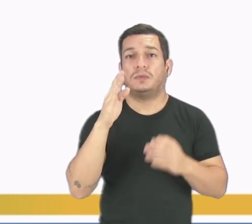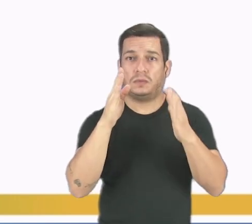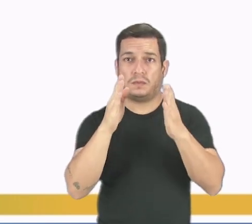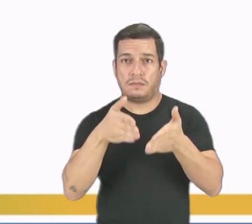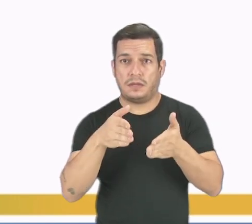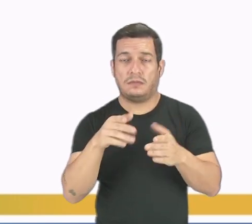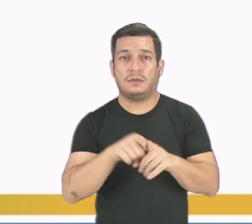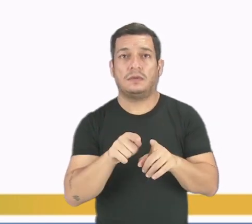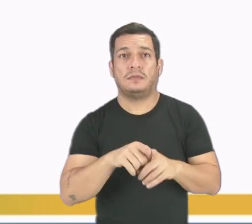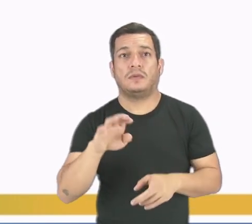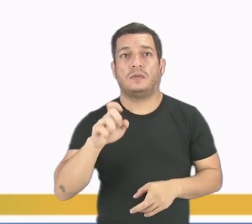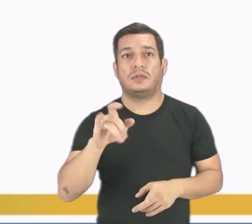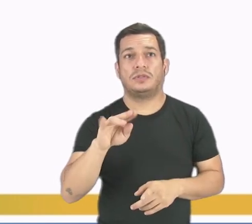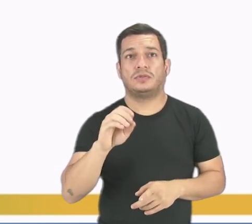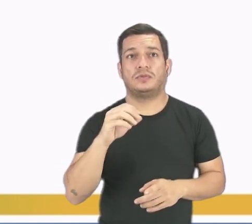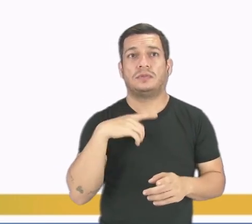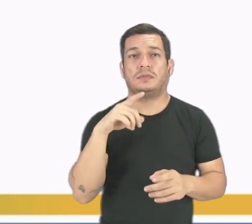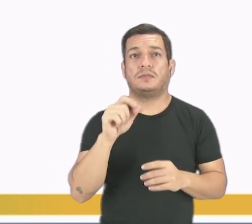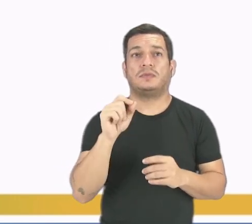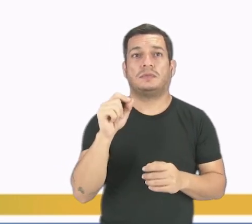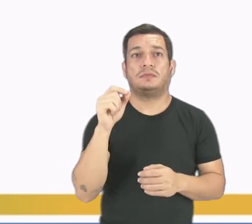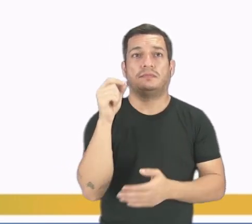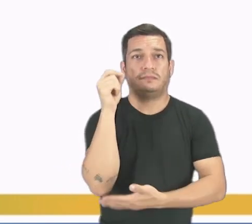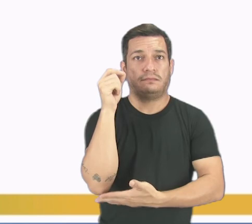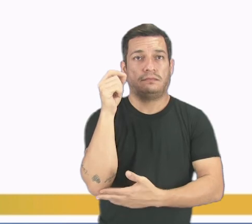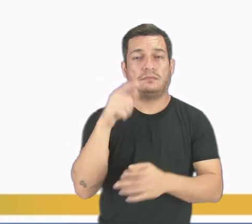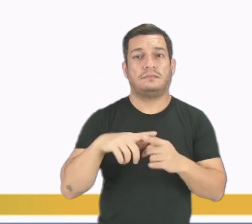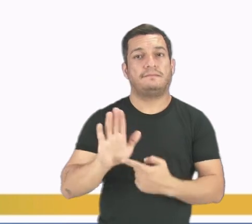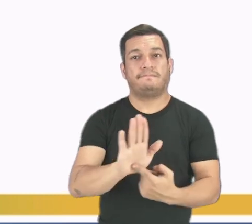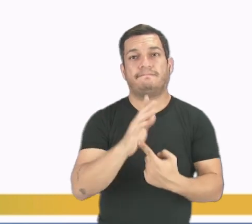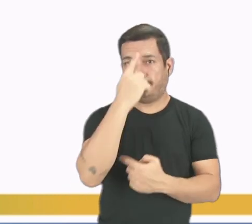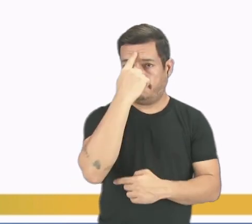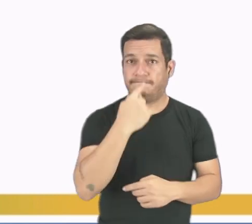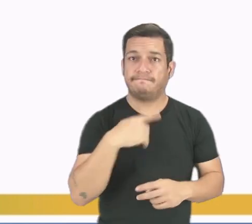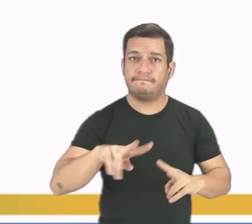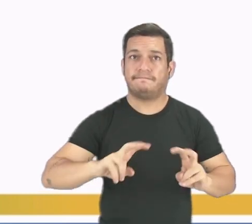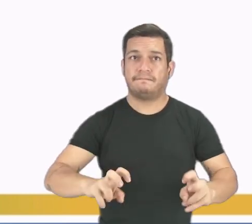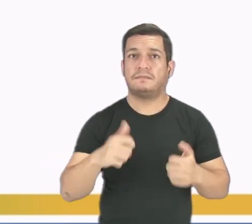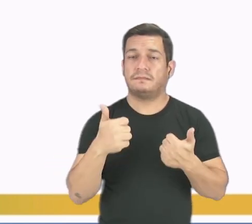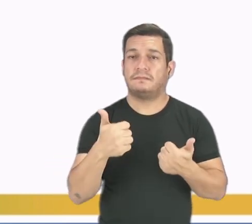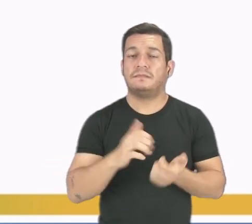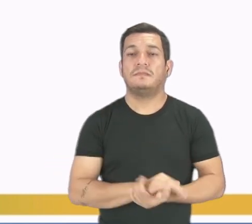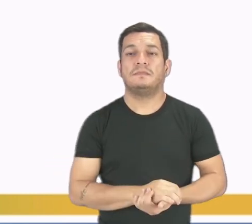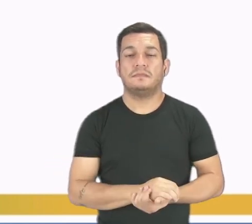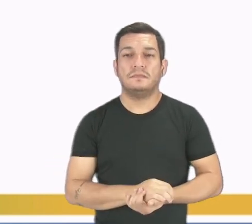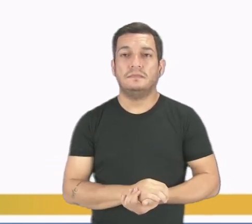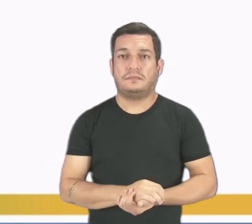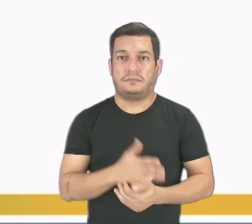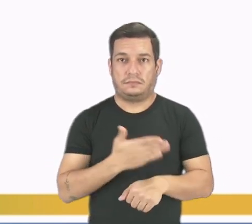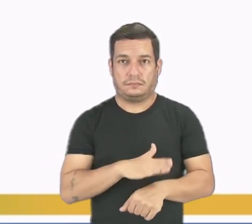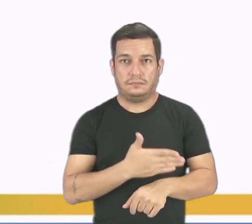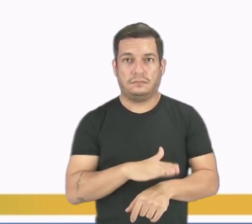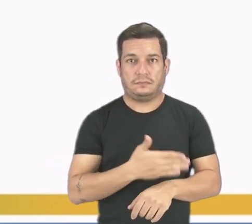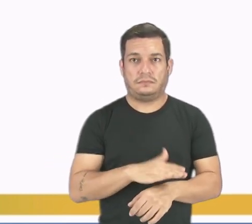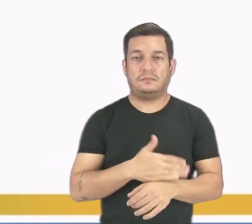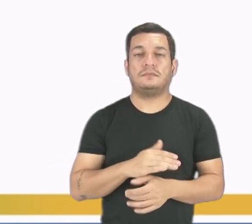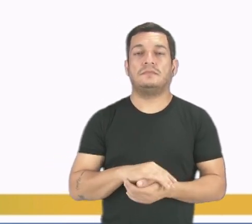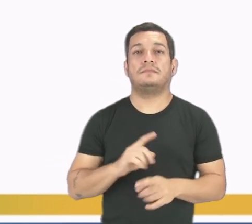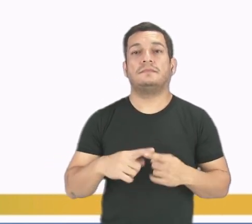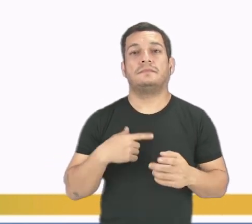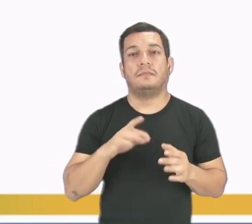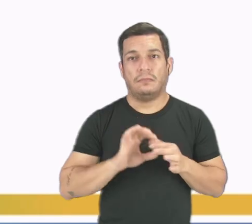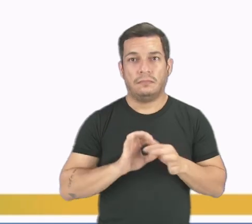né, apoiado ao dedo e começa a rotacionar. Então, quer dizer que você tem ali o centro de massa e possivelmente o centro de gravidade, que é o